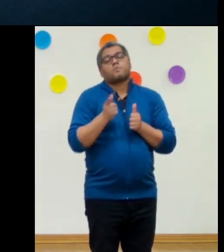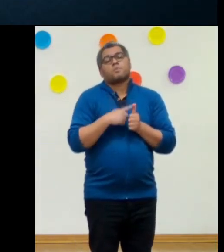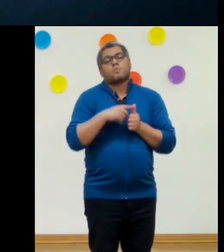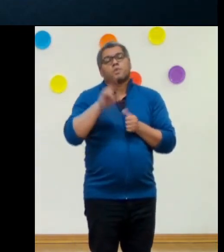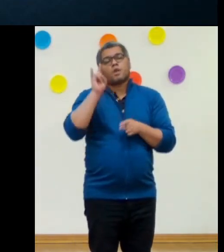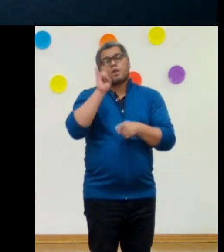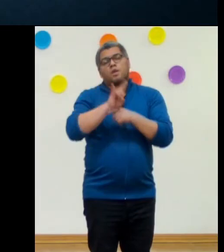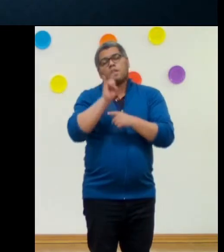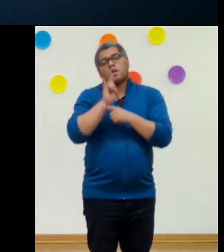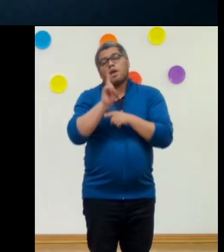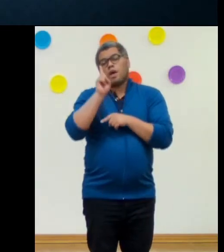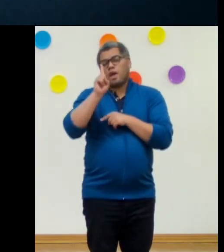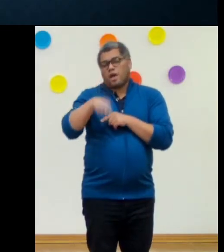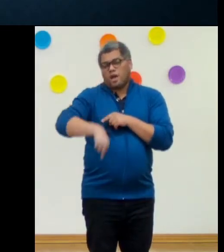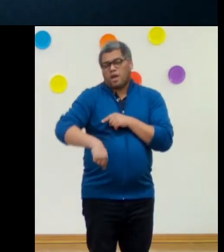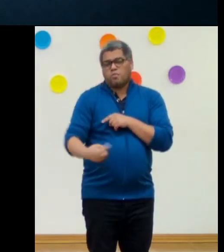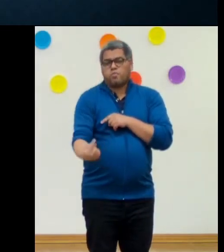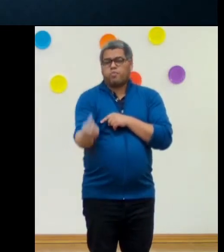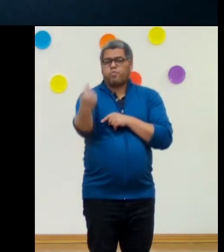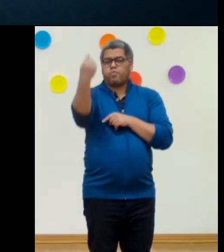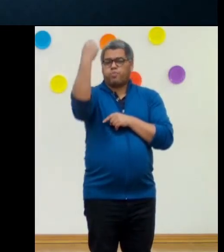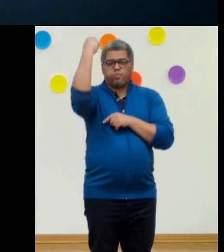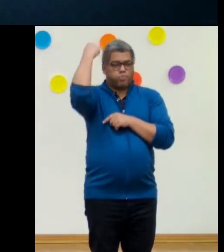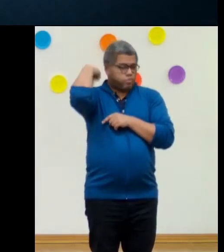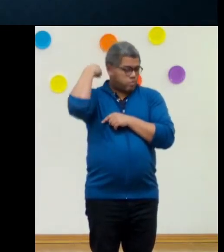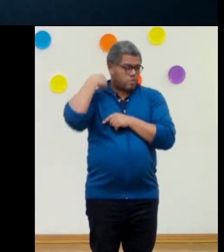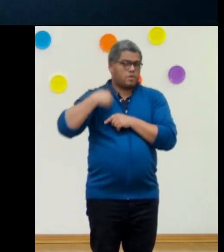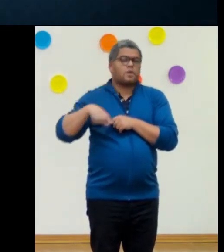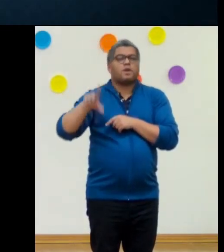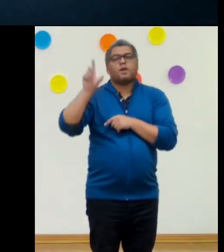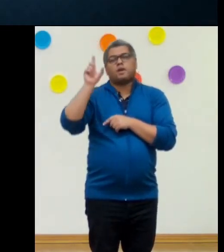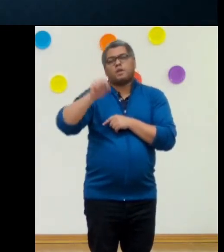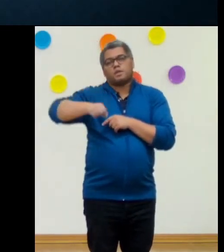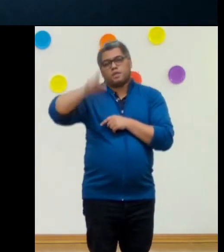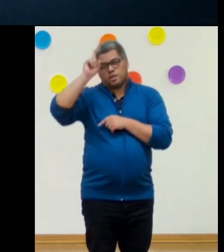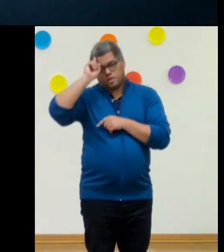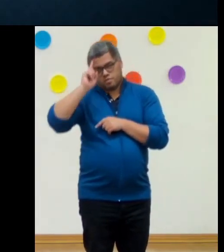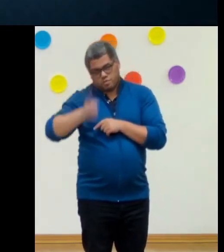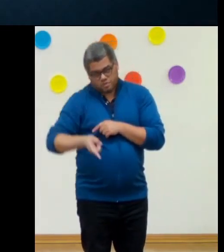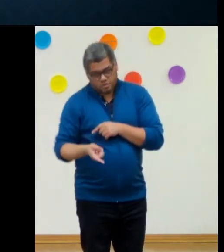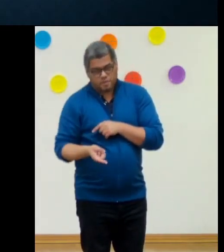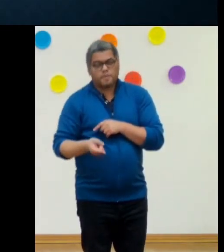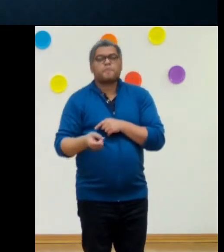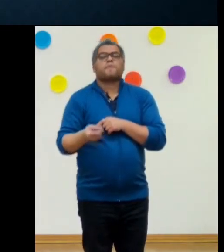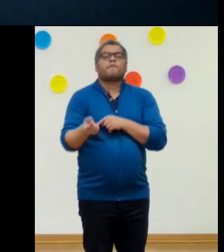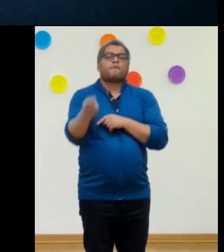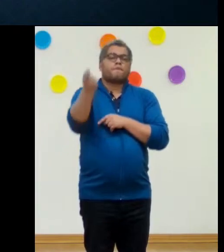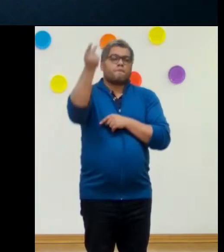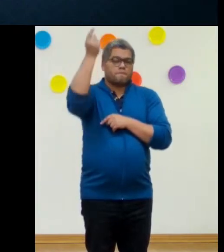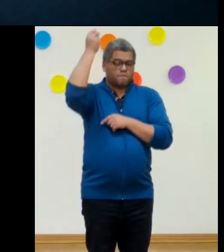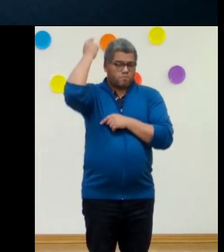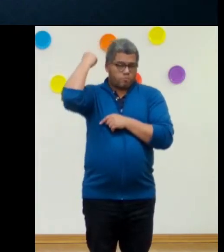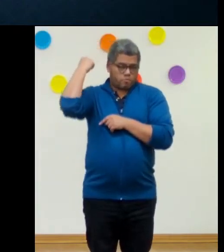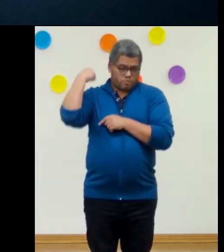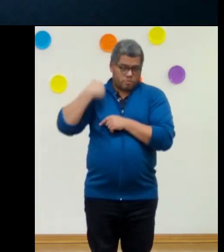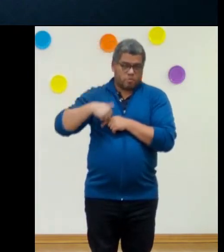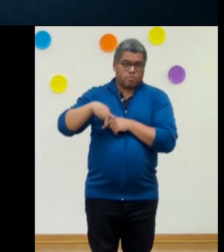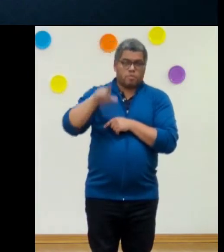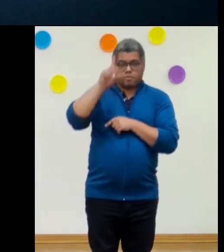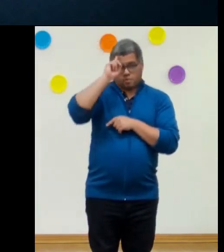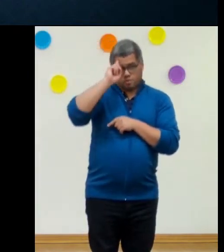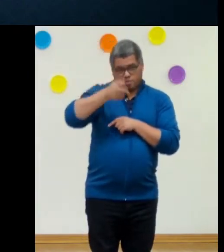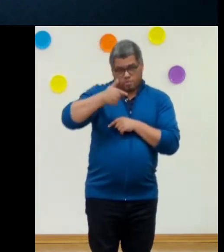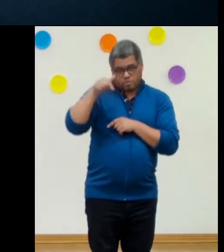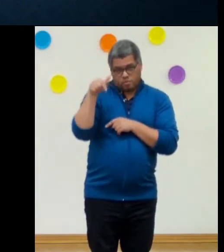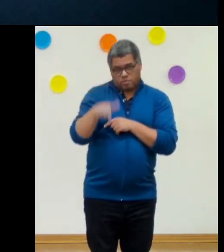pecado antigo. Não é de hoje, pessoal. 10 mandamentos lá, não adultere, já faz tempo, né? Bom, o 7º mandamento está lá